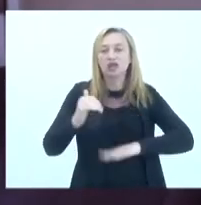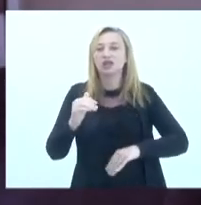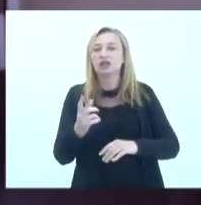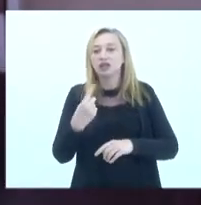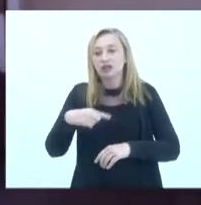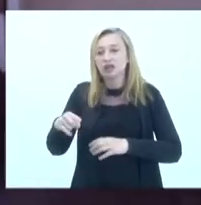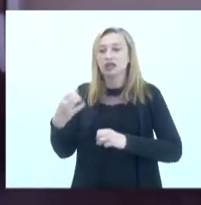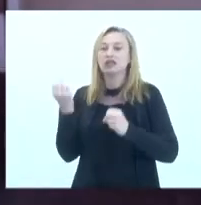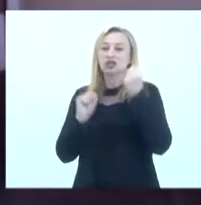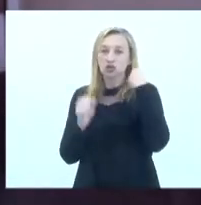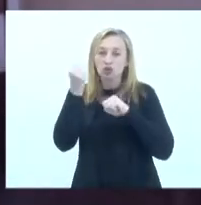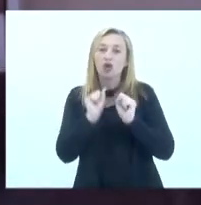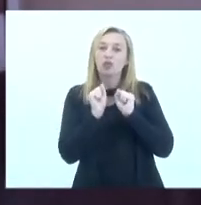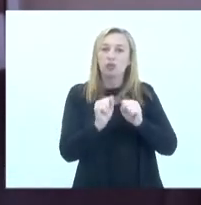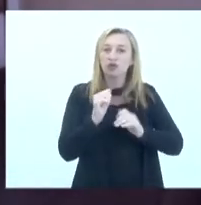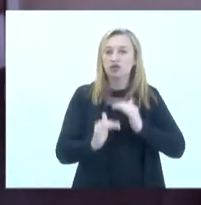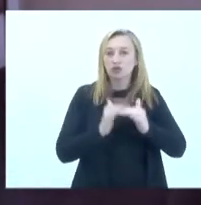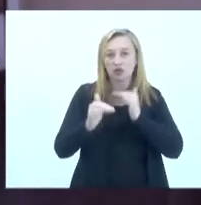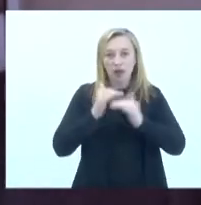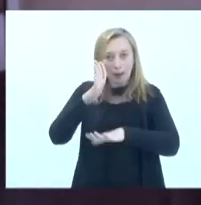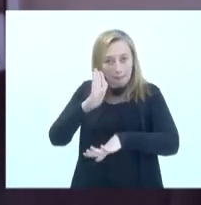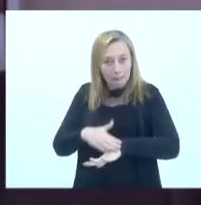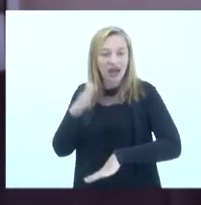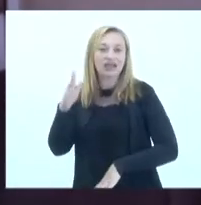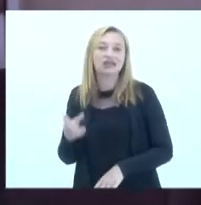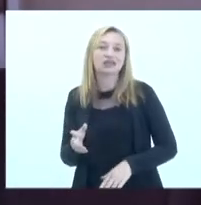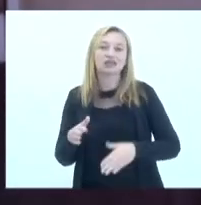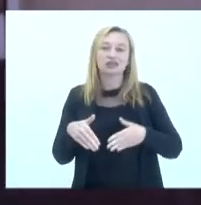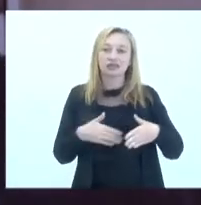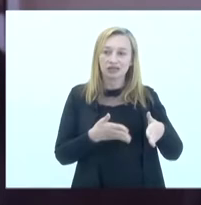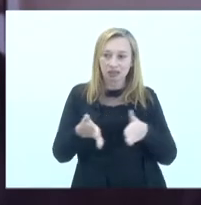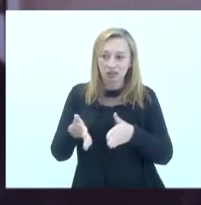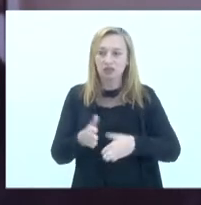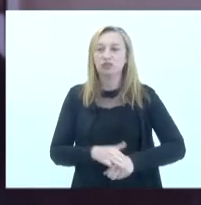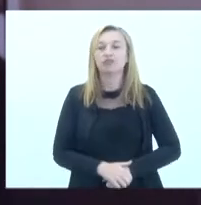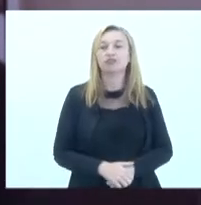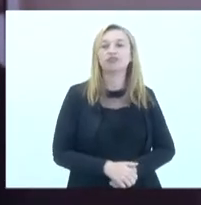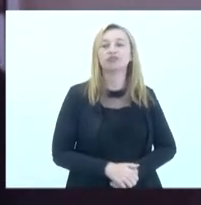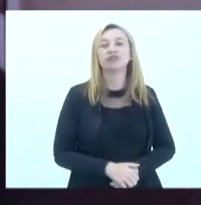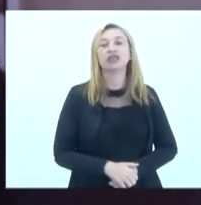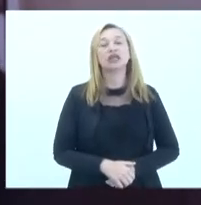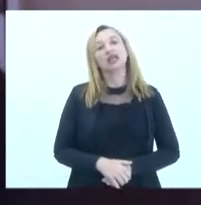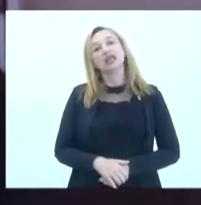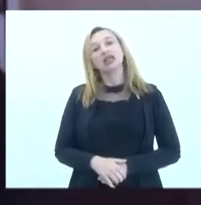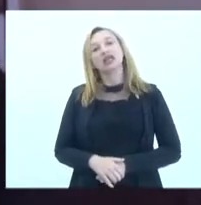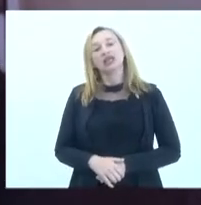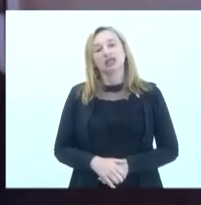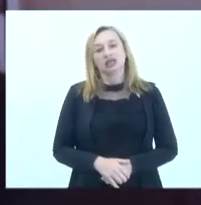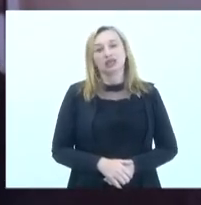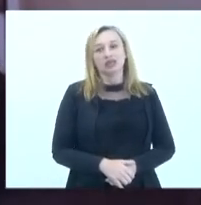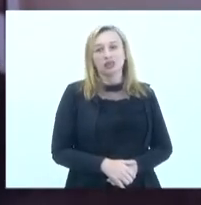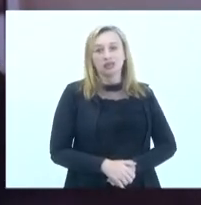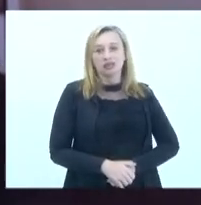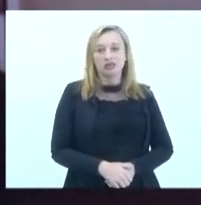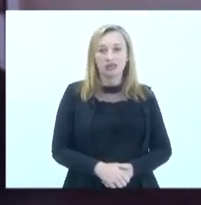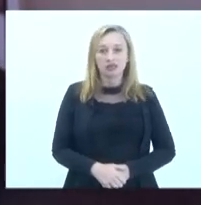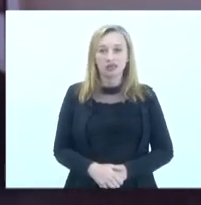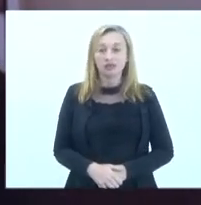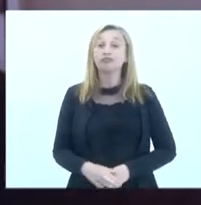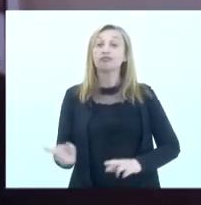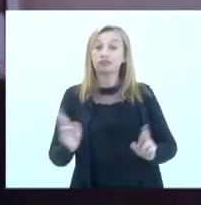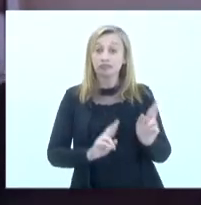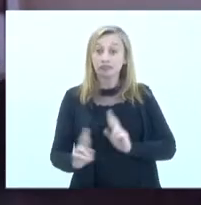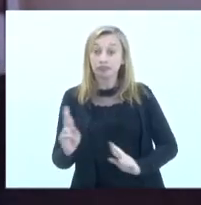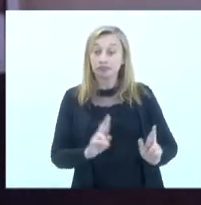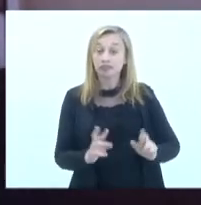indústrias e, portanto, pode desenvolver ainda muito mais nessa direção. Não menos importante é a relação